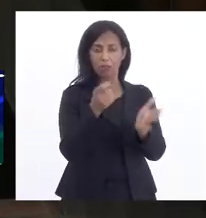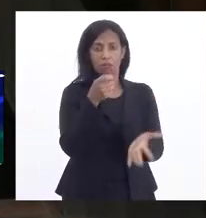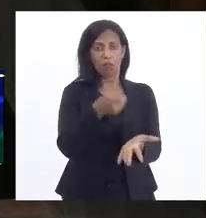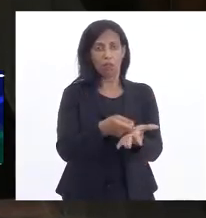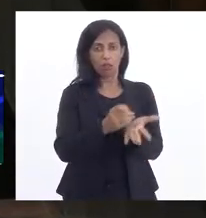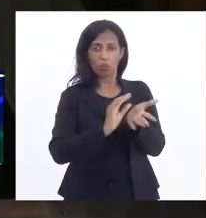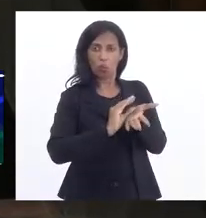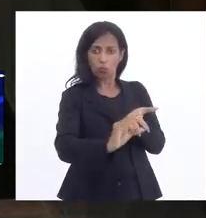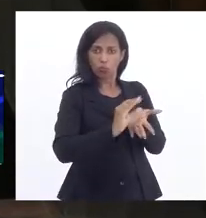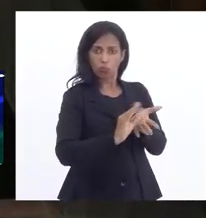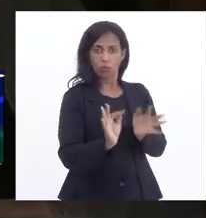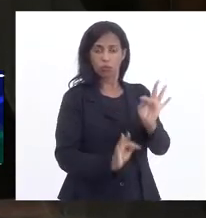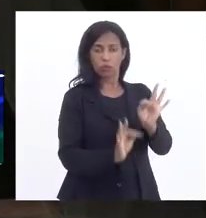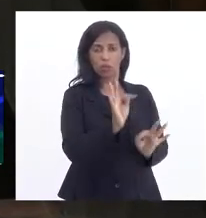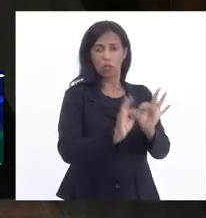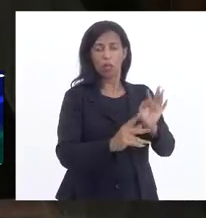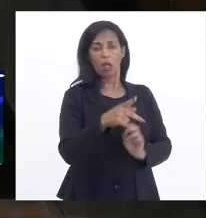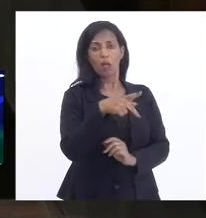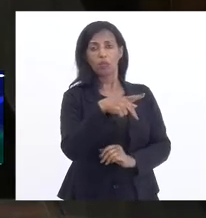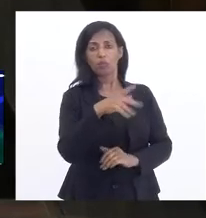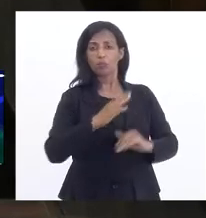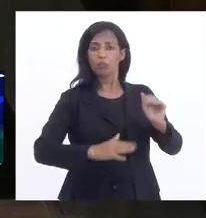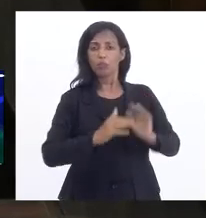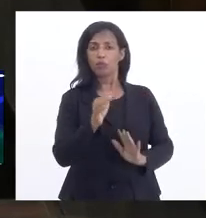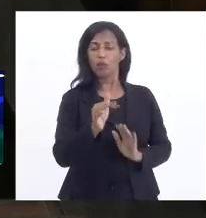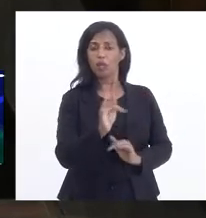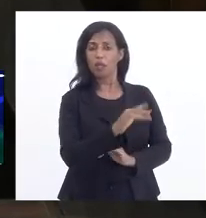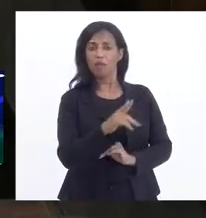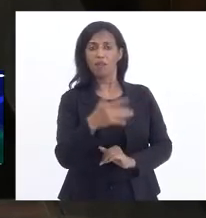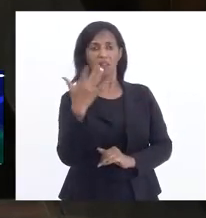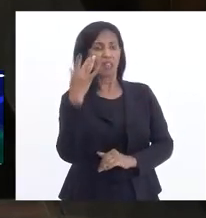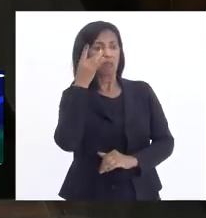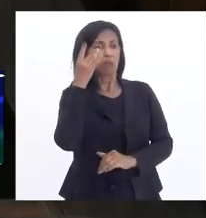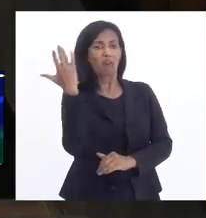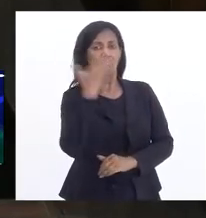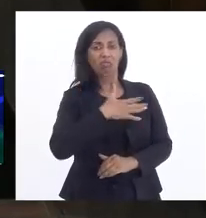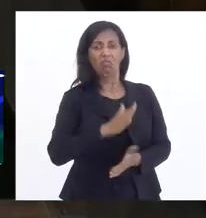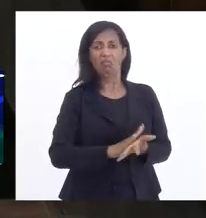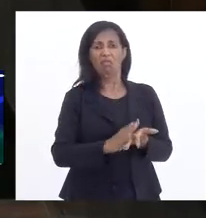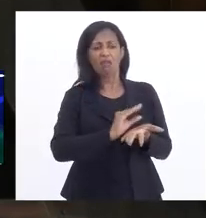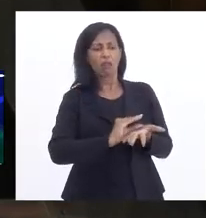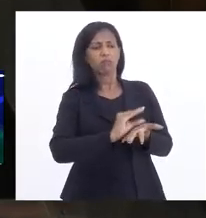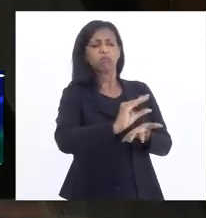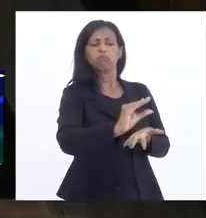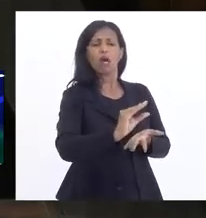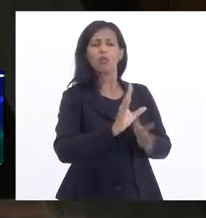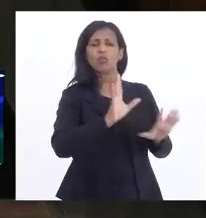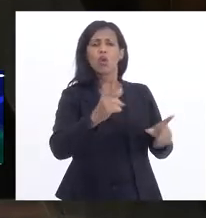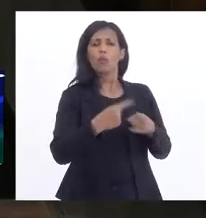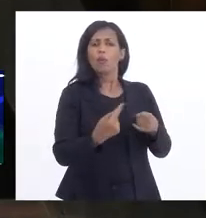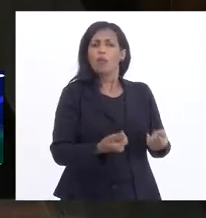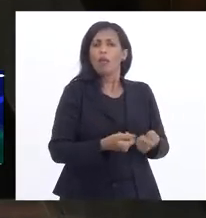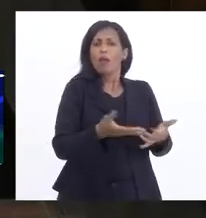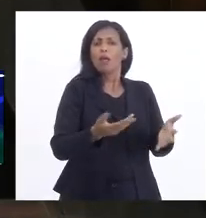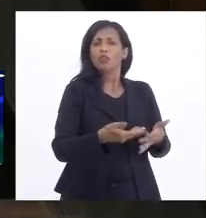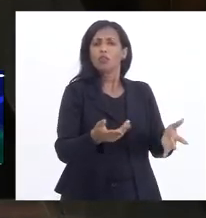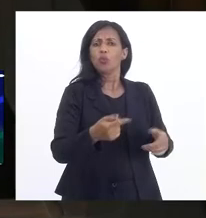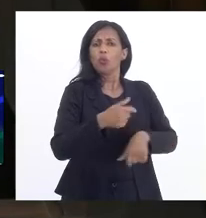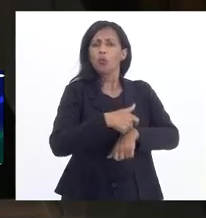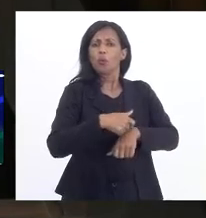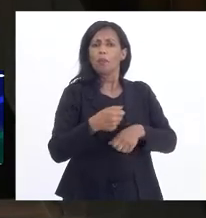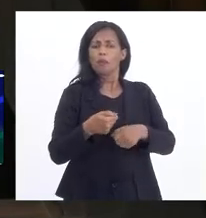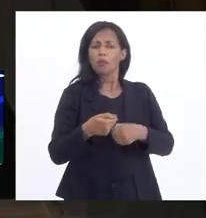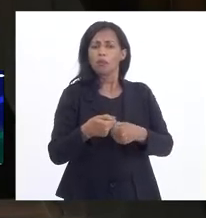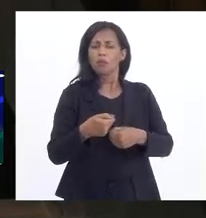o auxílio tecnológico aos profissionais da educação da FAETEC, sem comprovação de despesa, como auxílio remuneratório pontual extraordinário. Então, faço